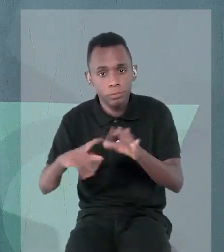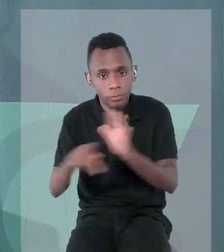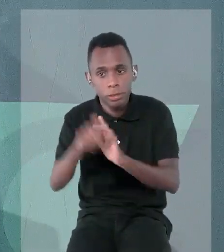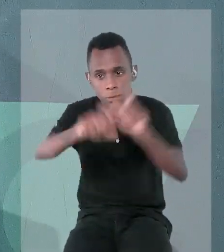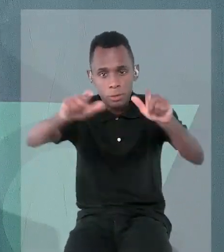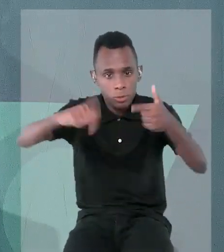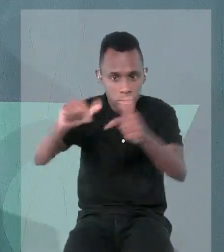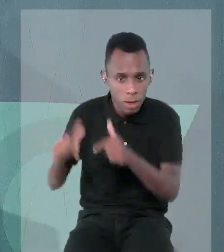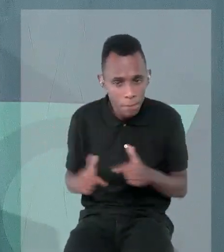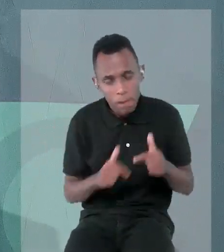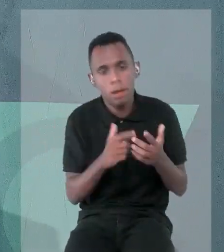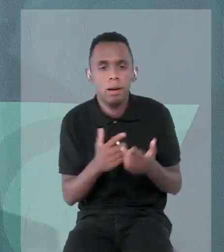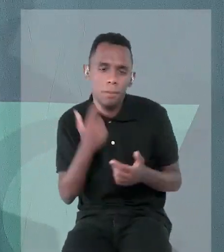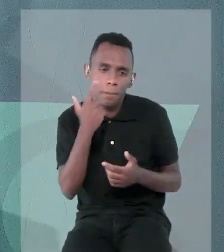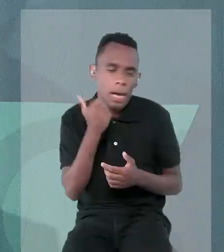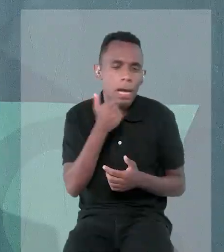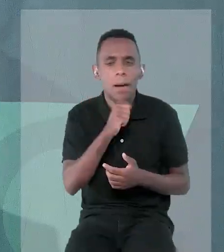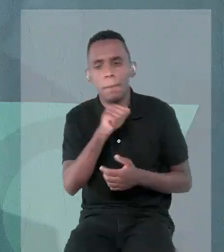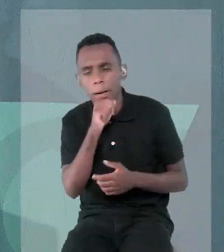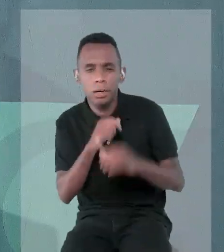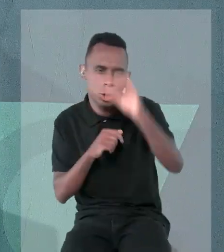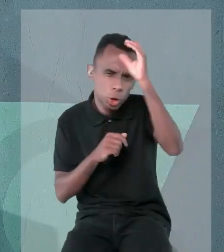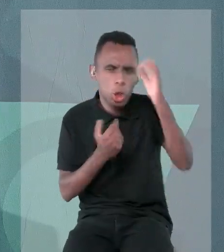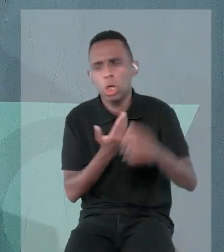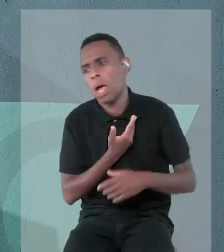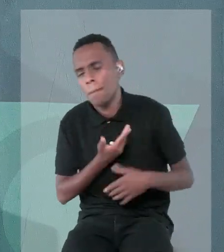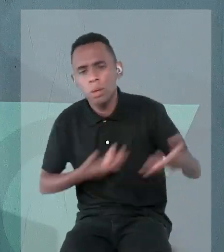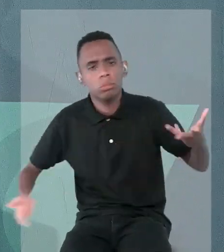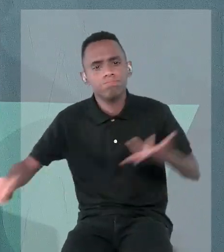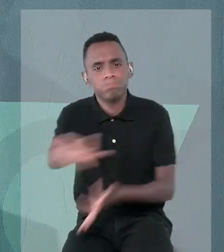região, né, os pais, mães, tios, amigos,